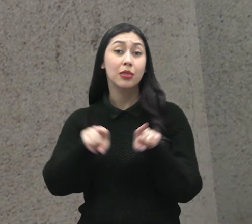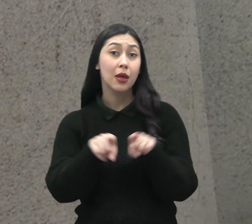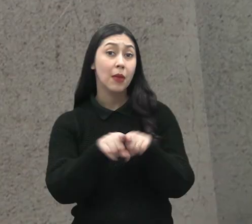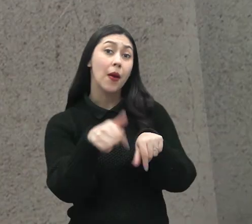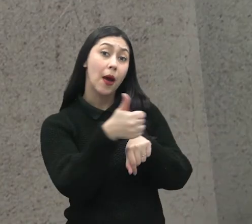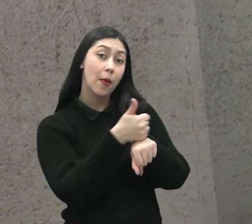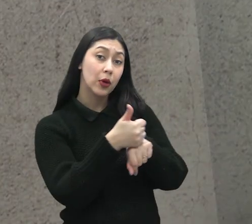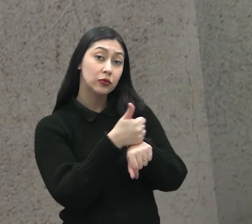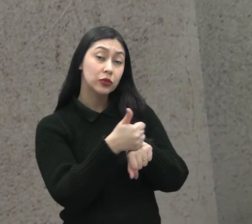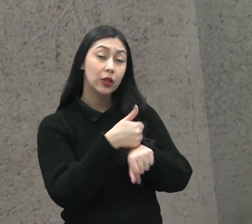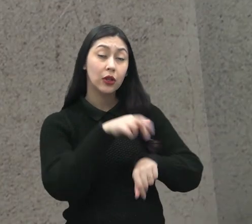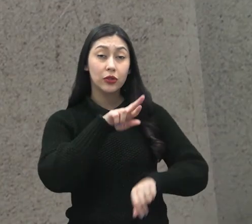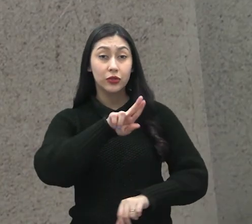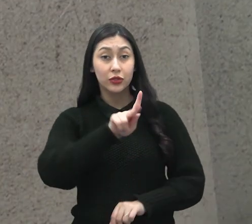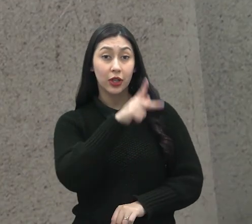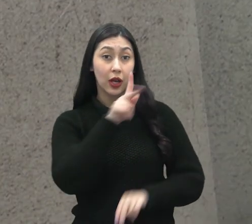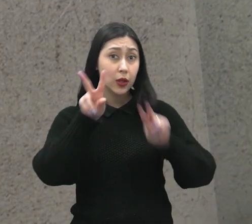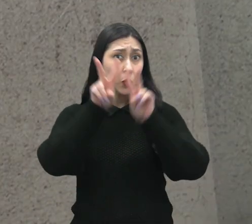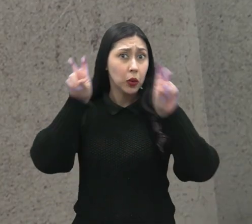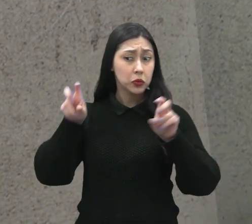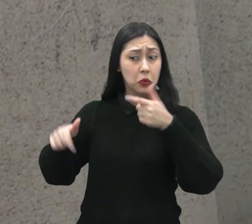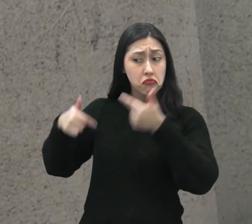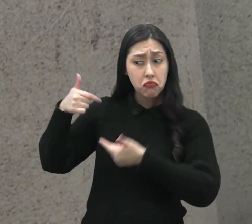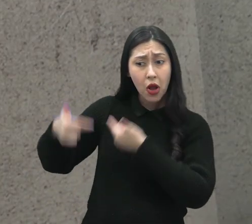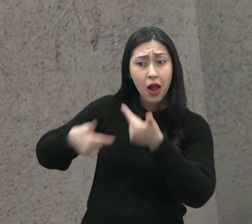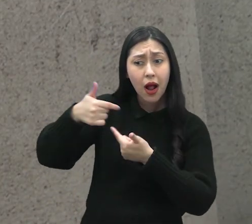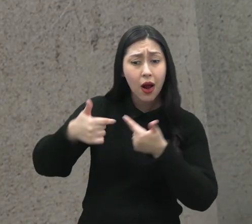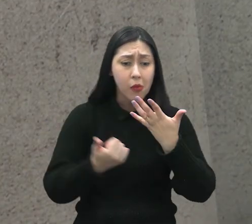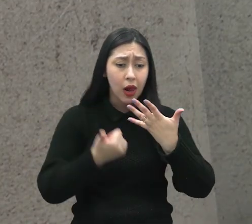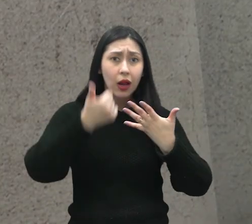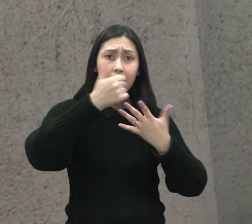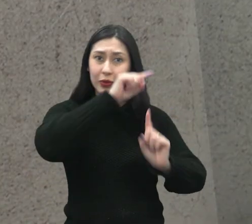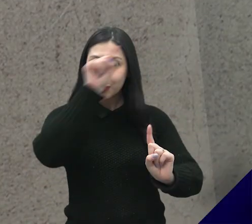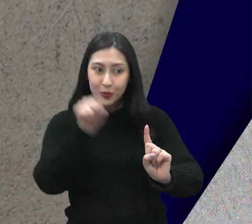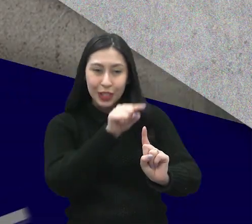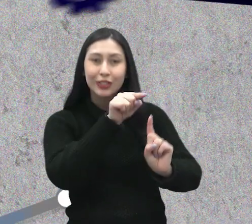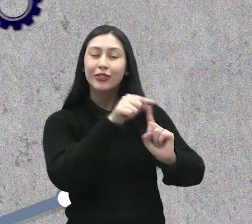em RH sobre progressão de carreira e propósito no trabalho.